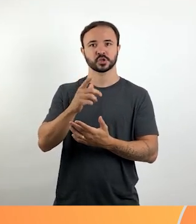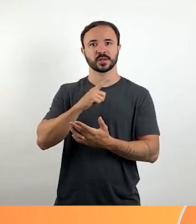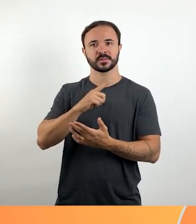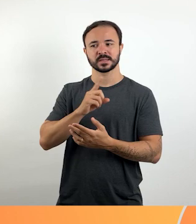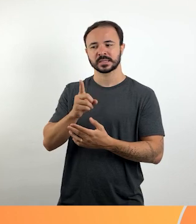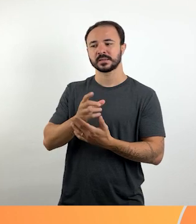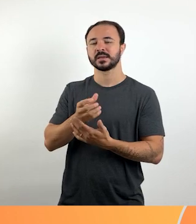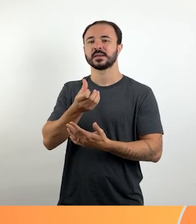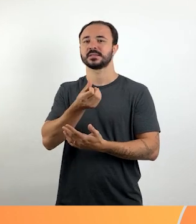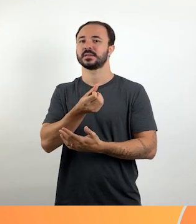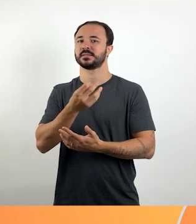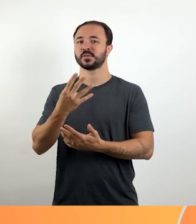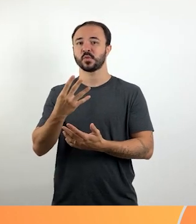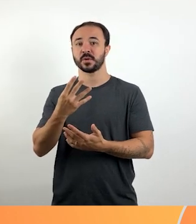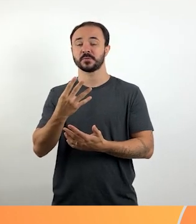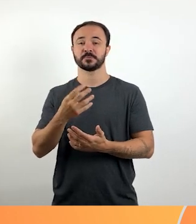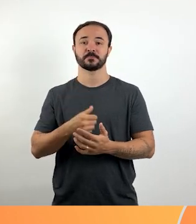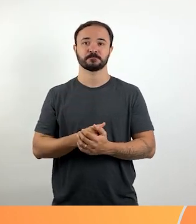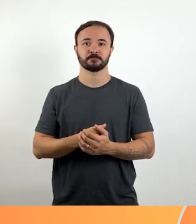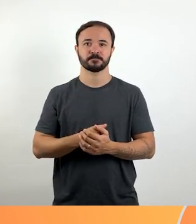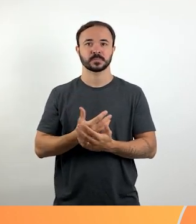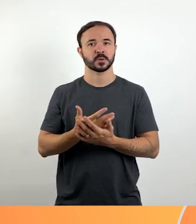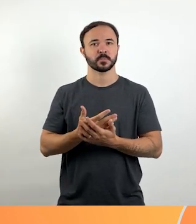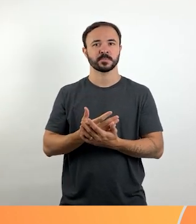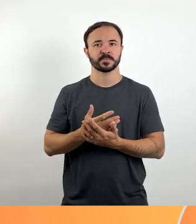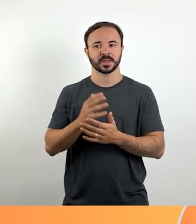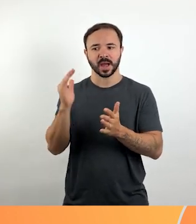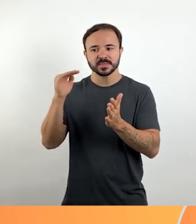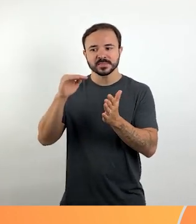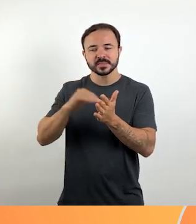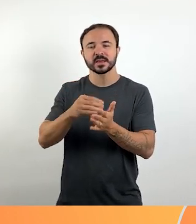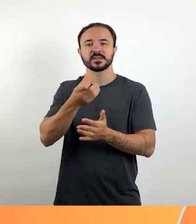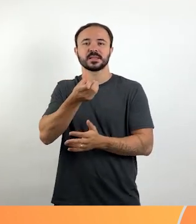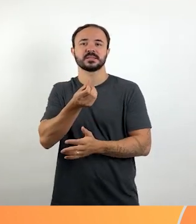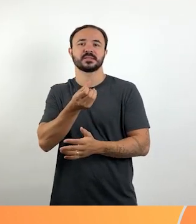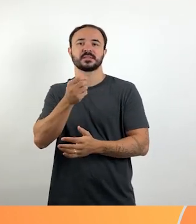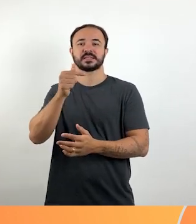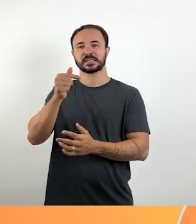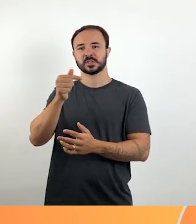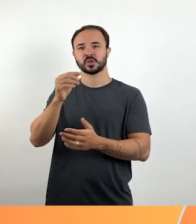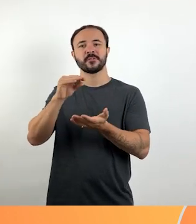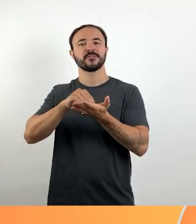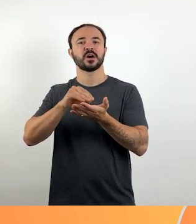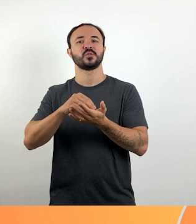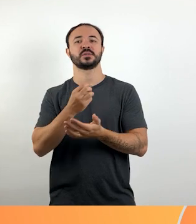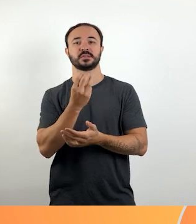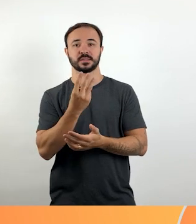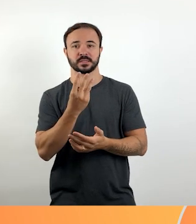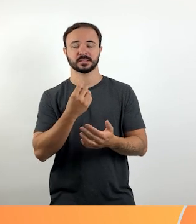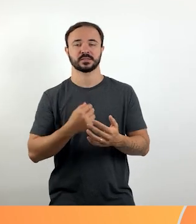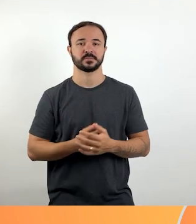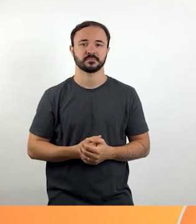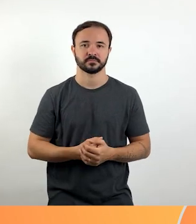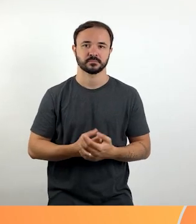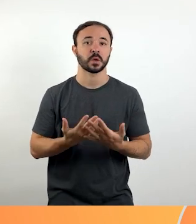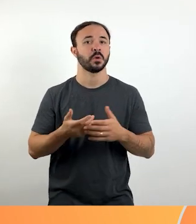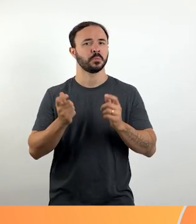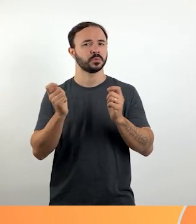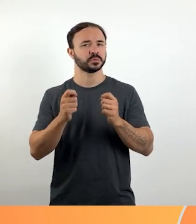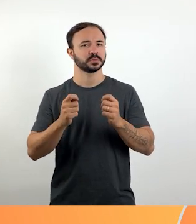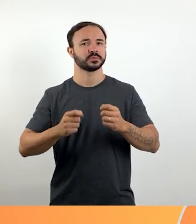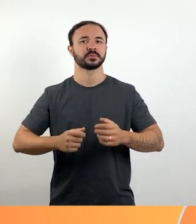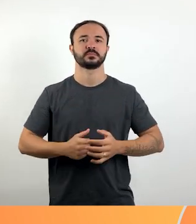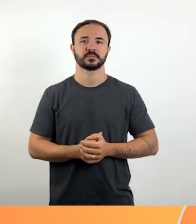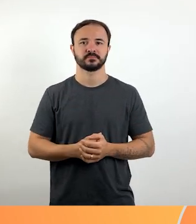64. Para o 67, a gente dá falta aí 3, né? O valor de 3. Então eu posso usar